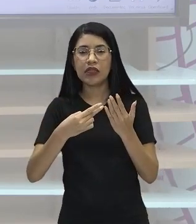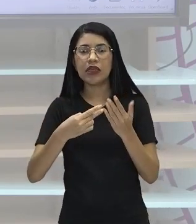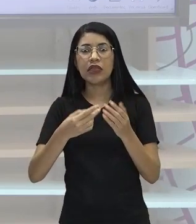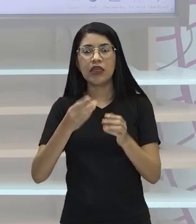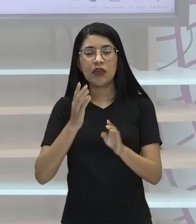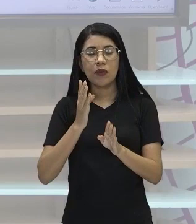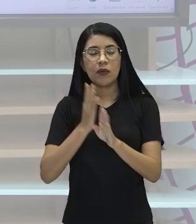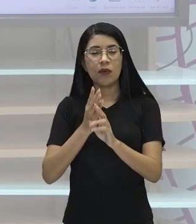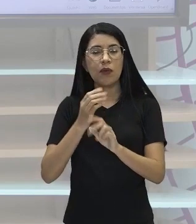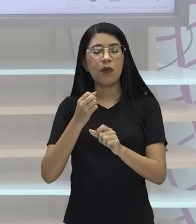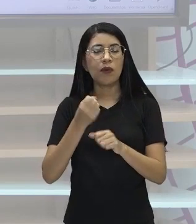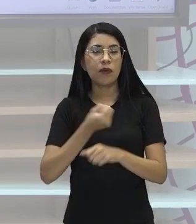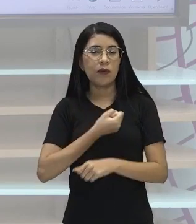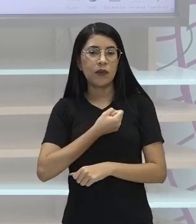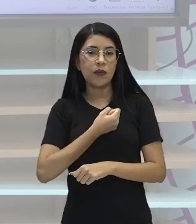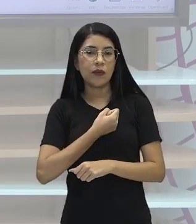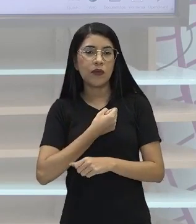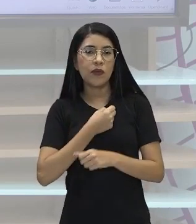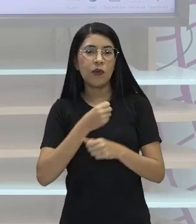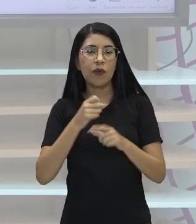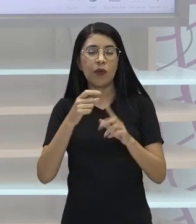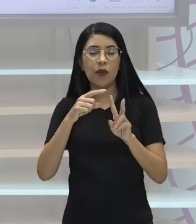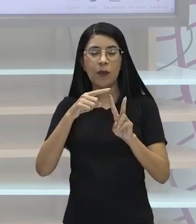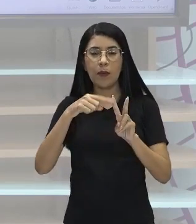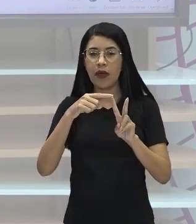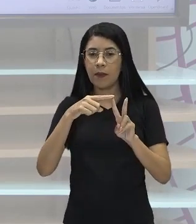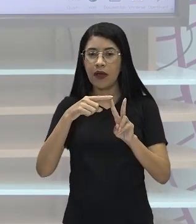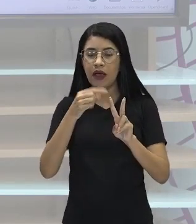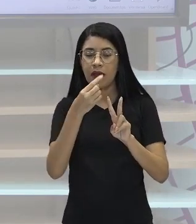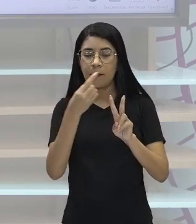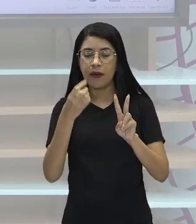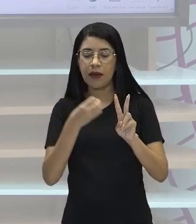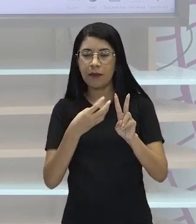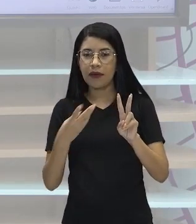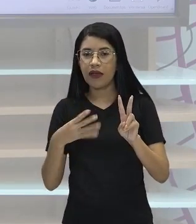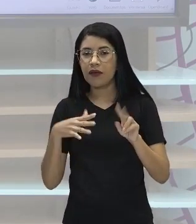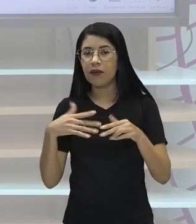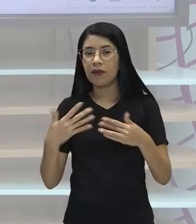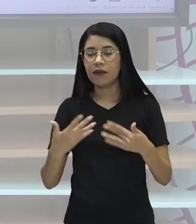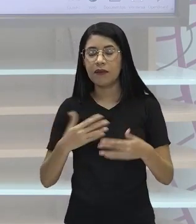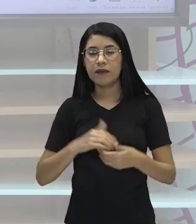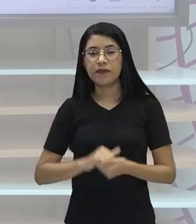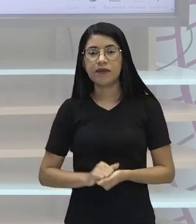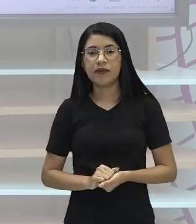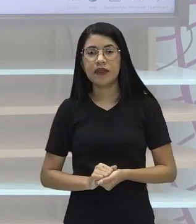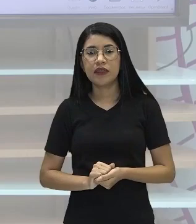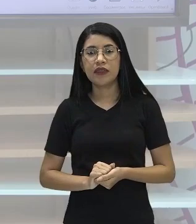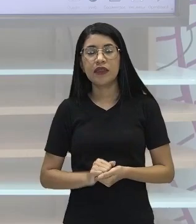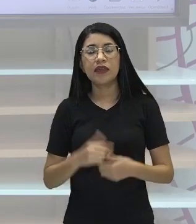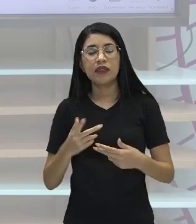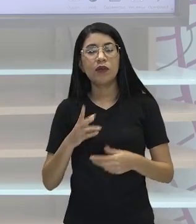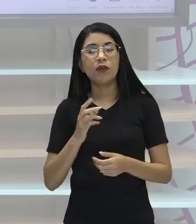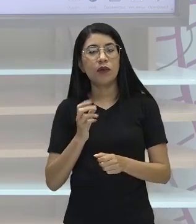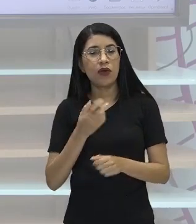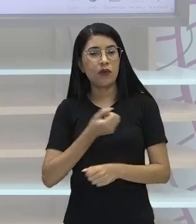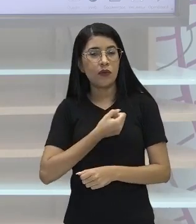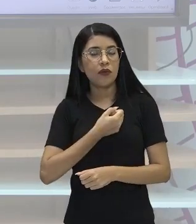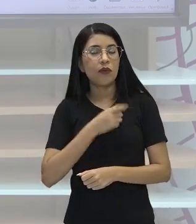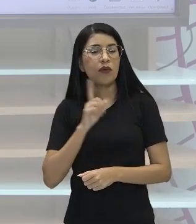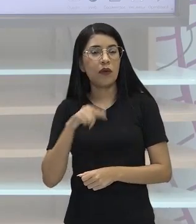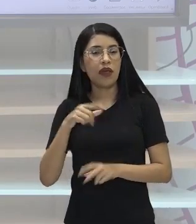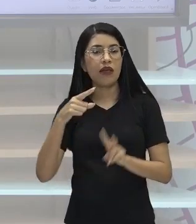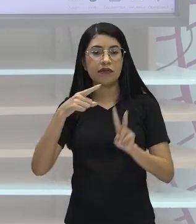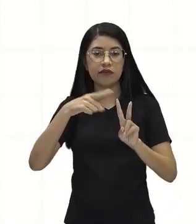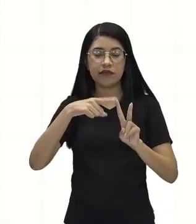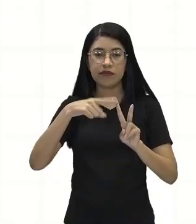que está debaixo do radical? Automaticamente esse número ele é a raiz quadrada. Vamos ver o